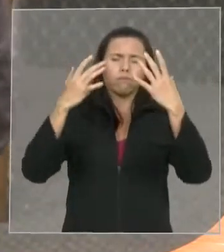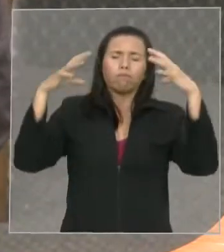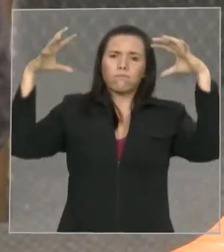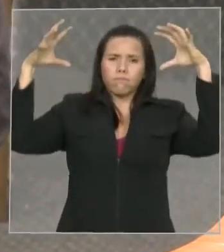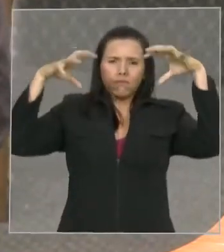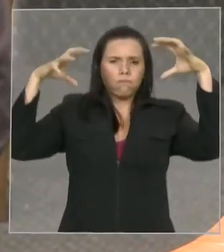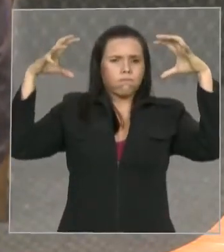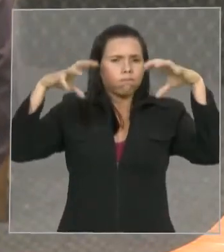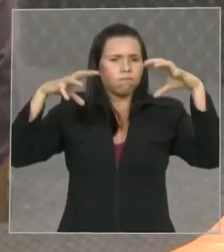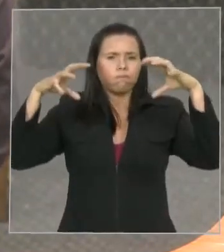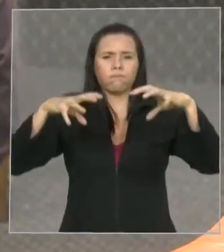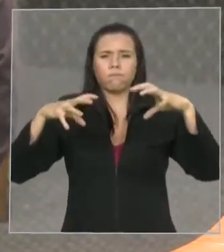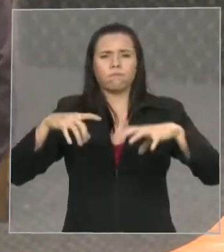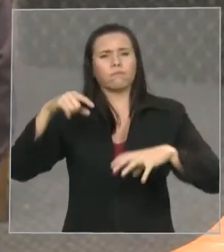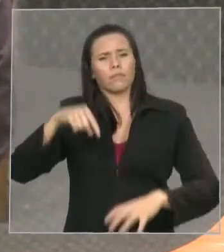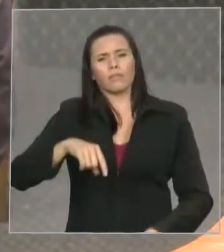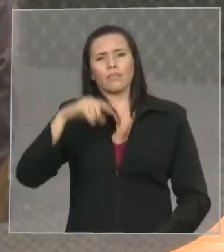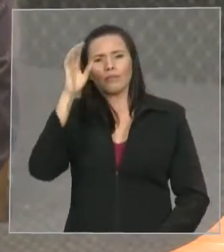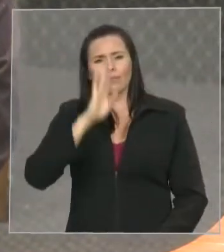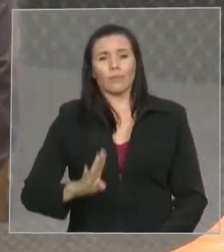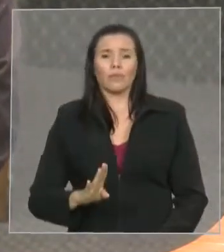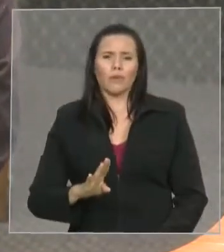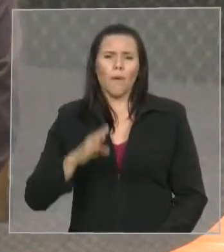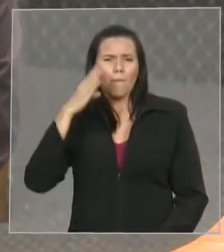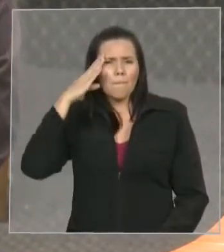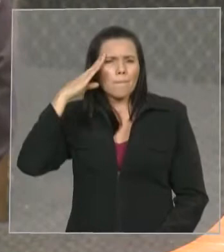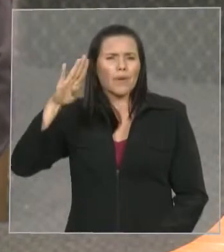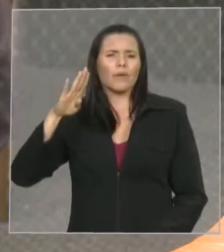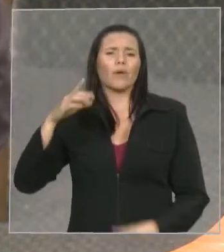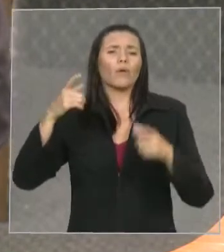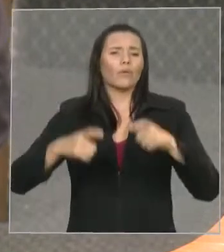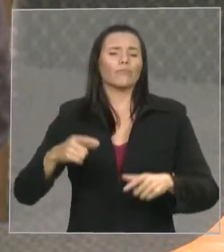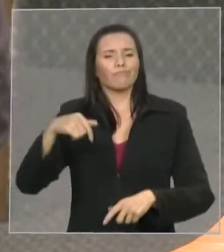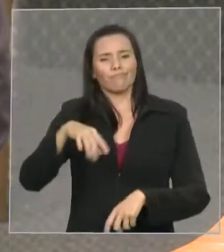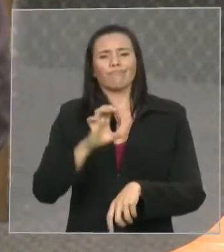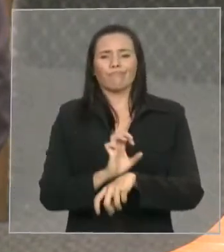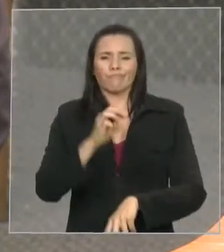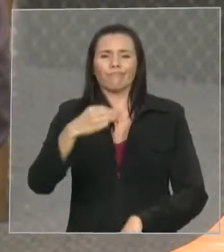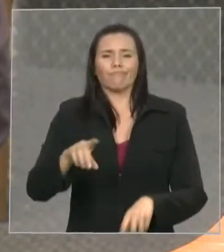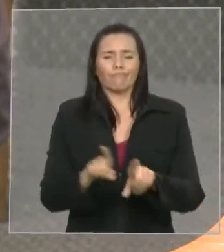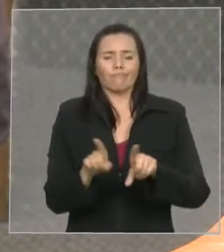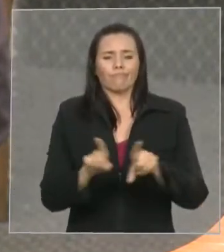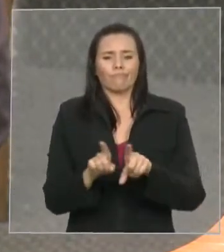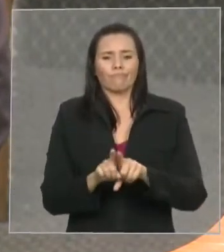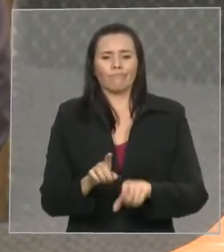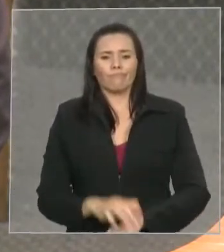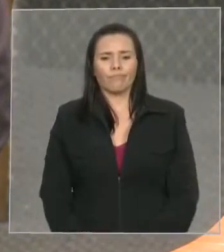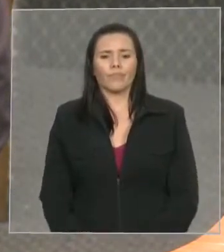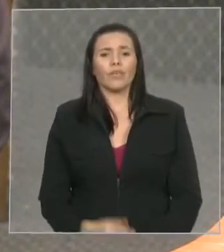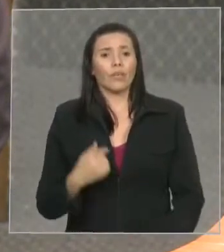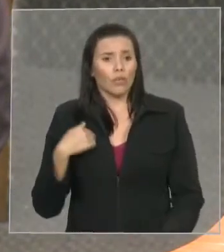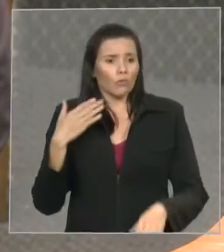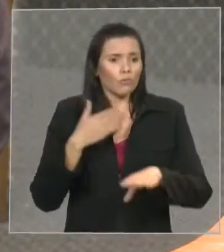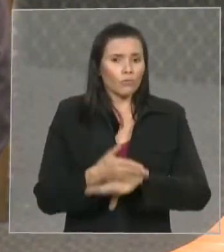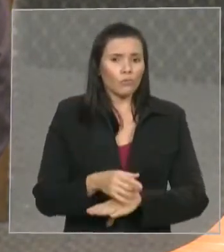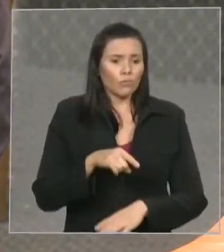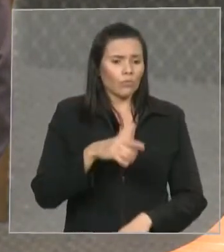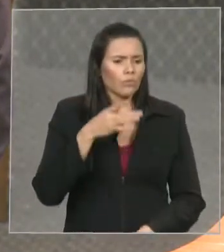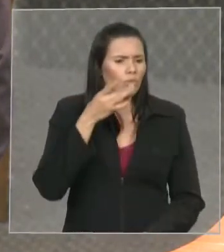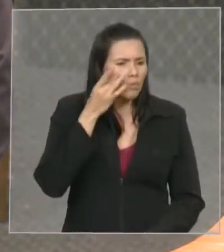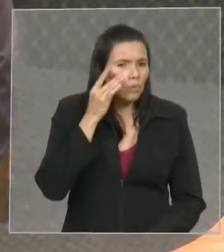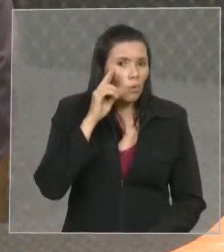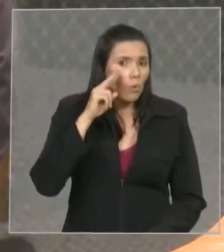loco acompanhando, a empresa já colocou os pré-moldados tubulares, que são